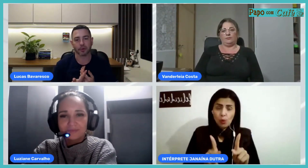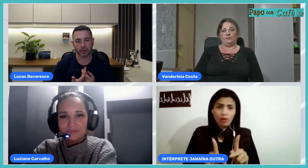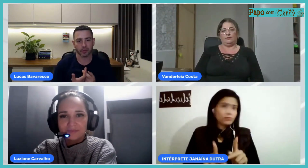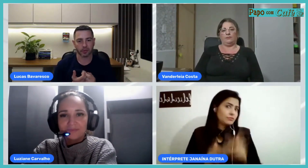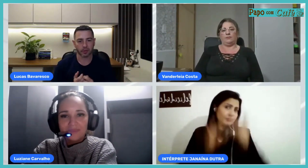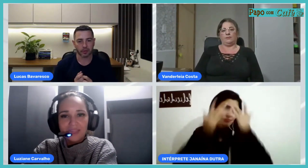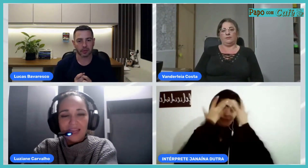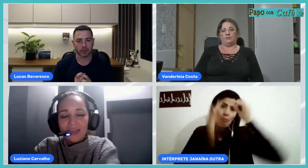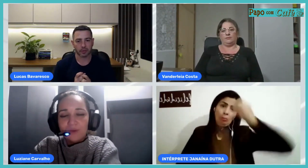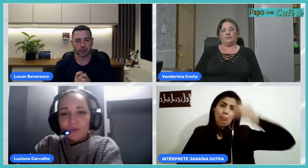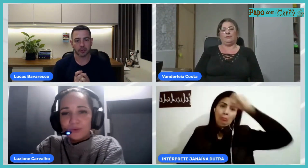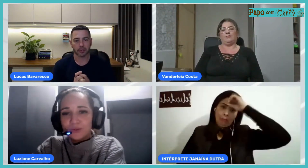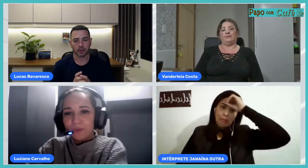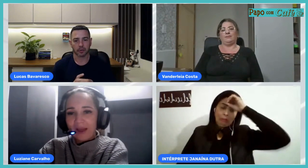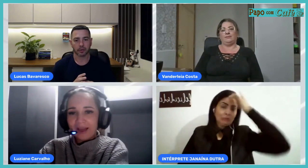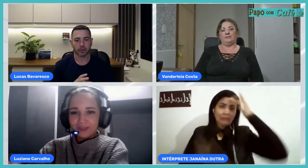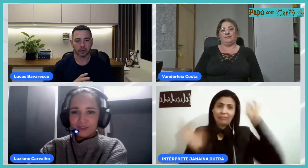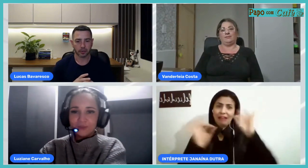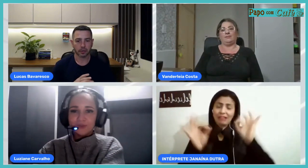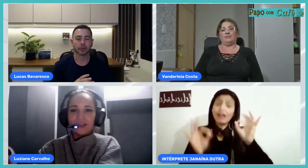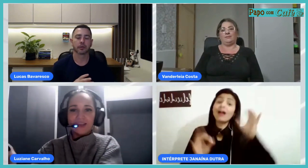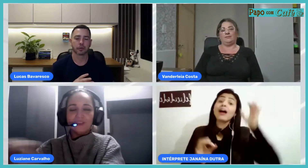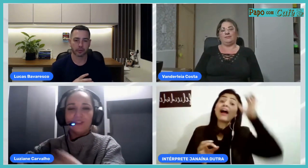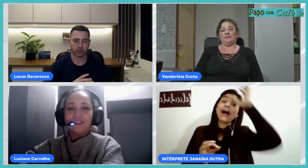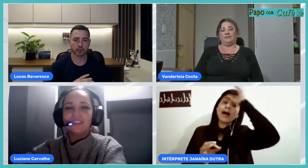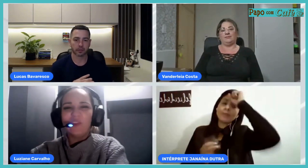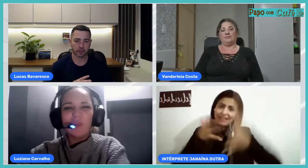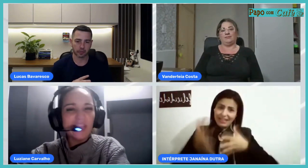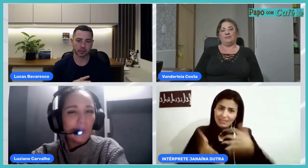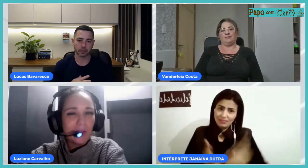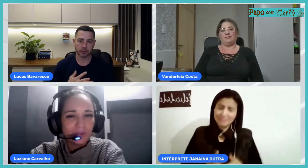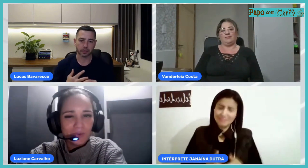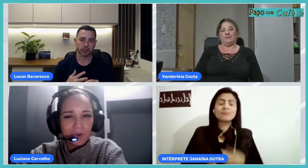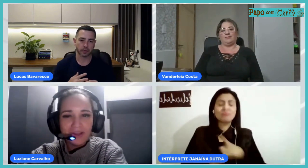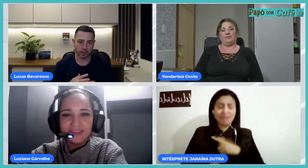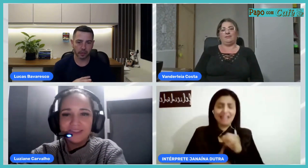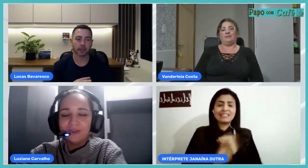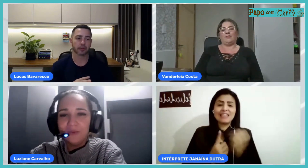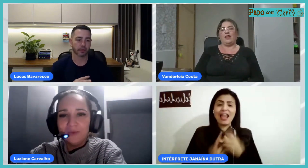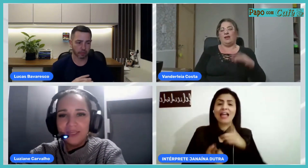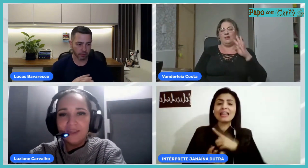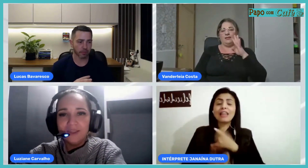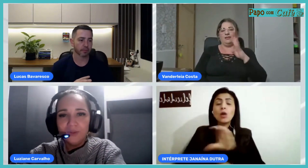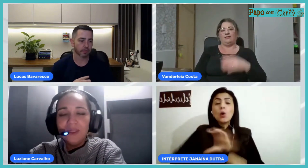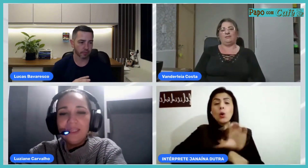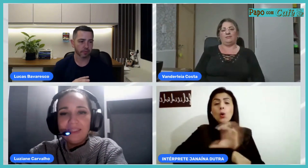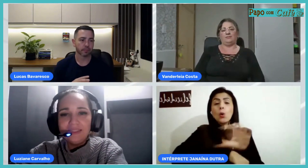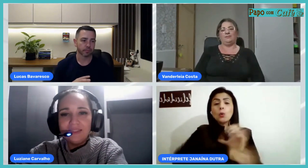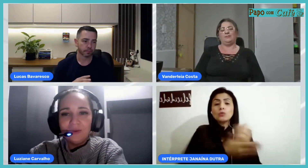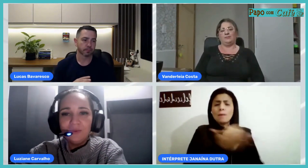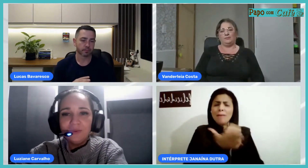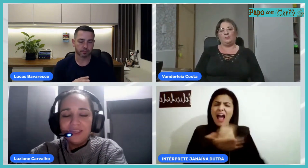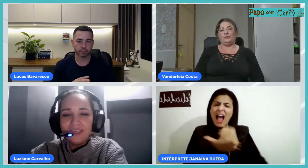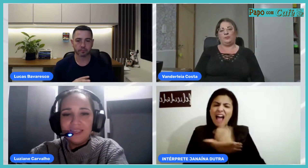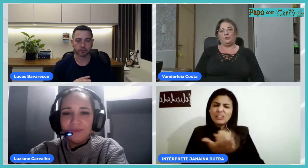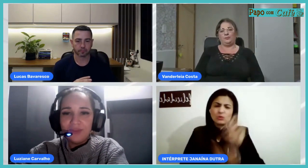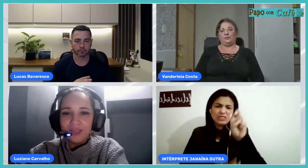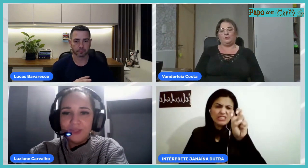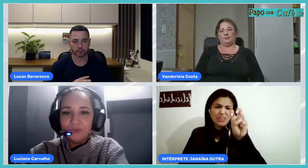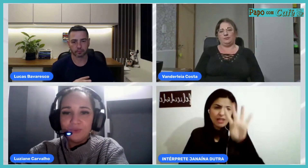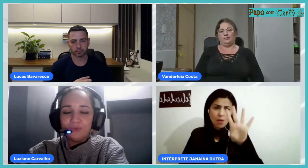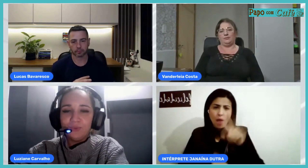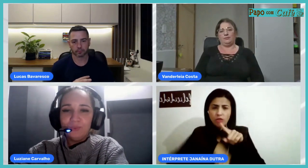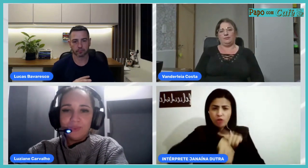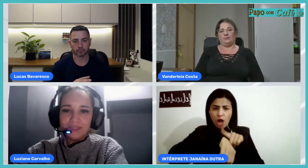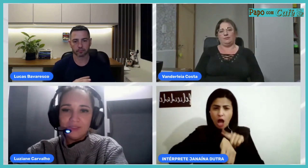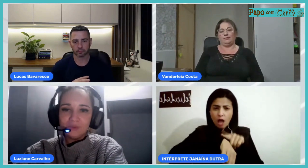é isso? É um curso básico, né, de 54 horas, se eu não me engano. Então, ele é